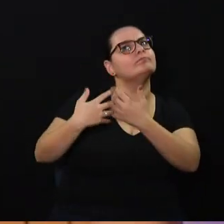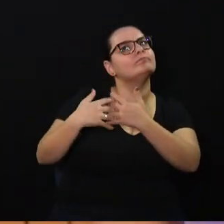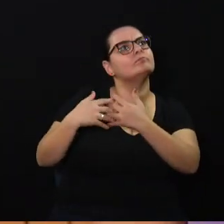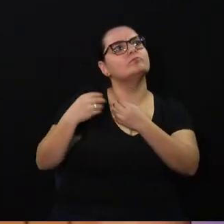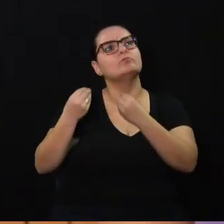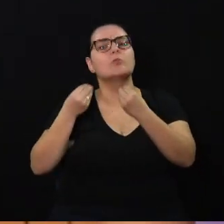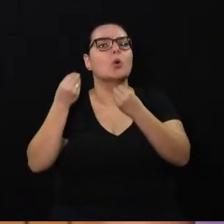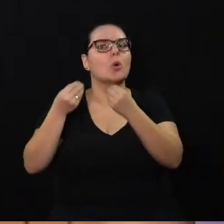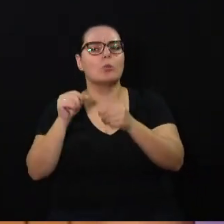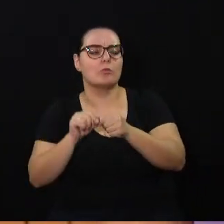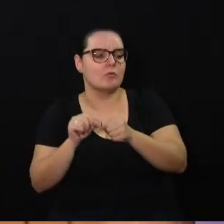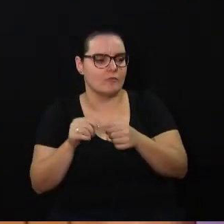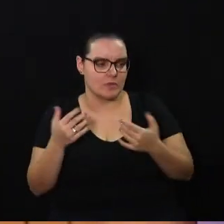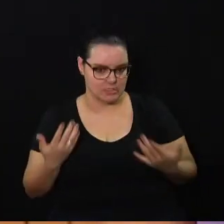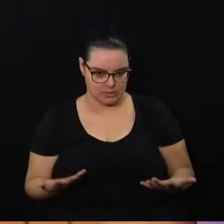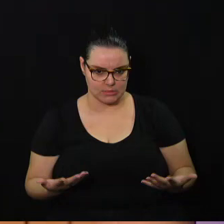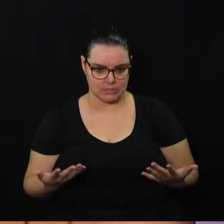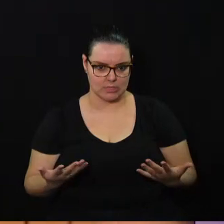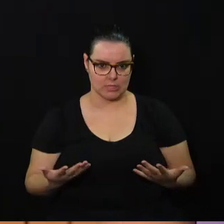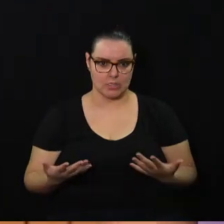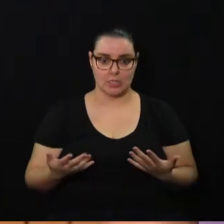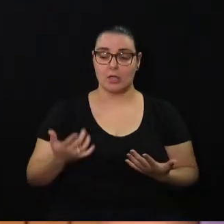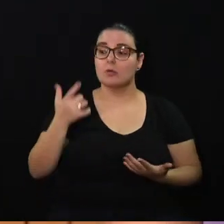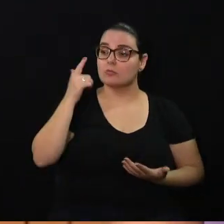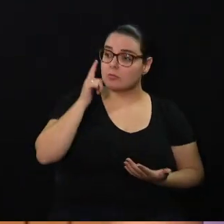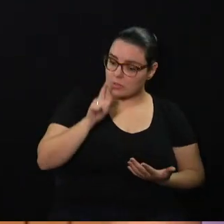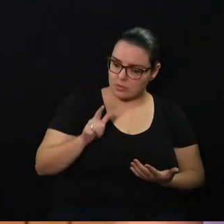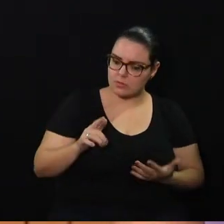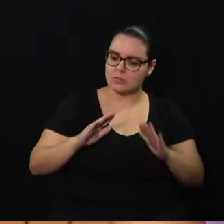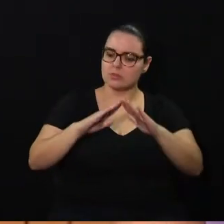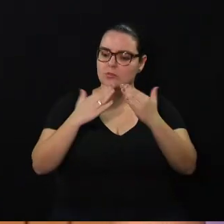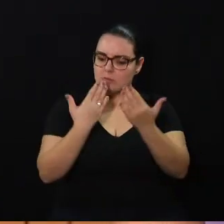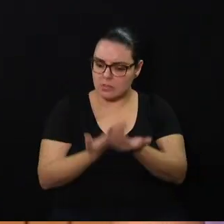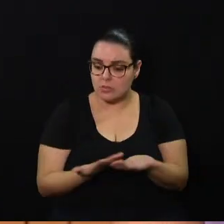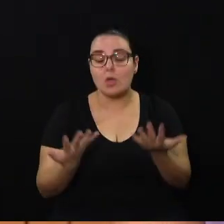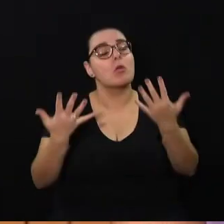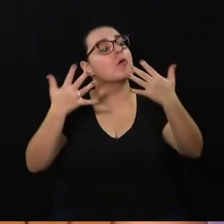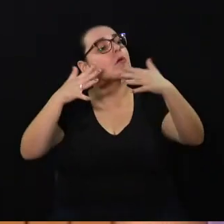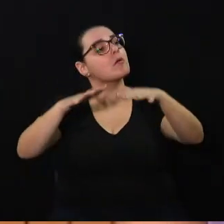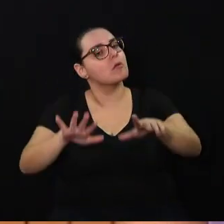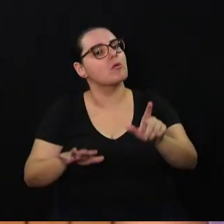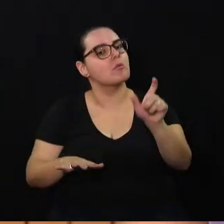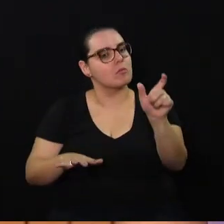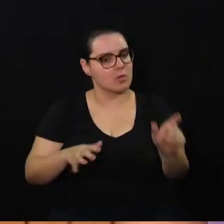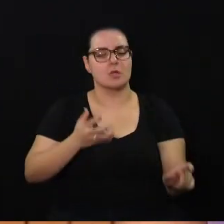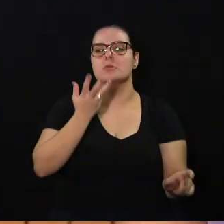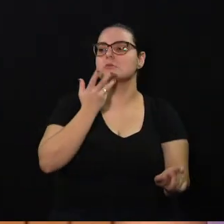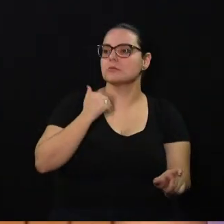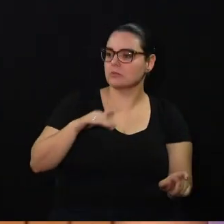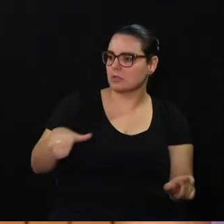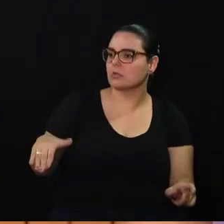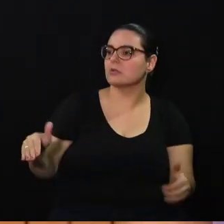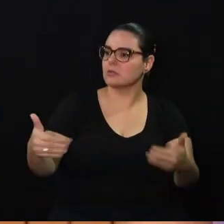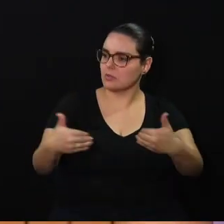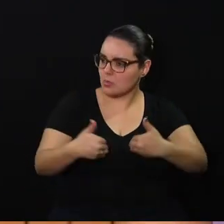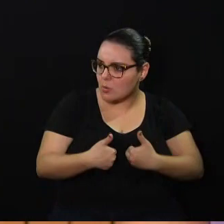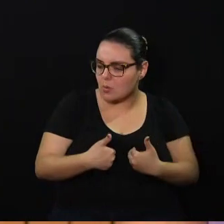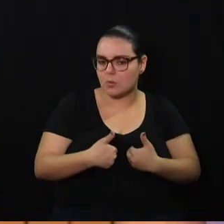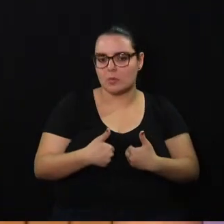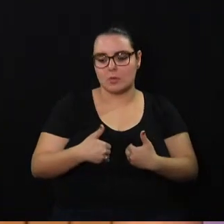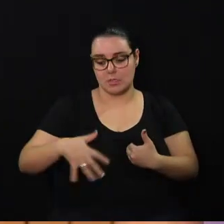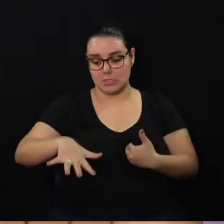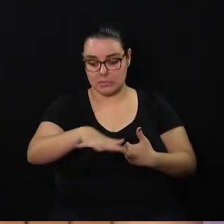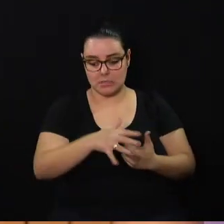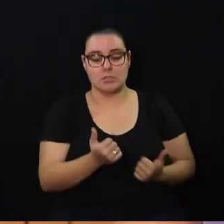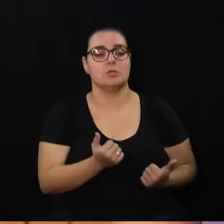pra gente realmente é deixar uma escola inclusiva para essa criança é então a gente acredita que essa rede de apoio